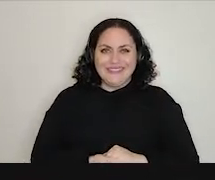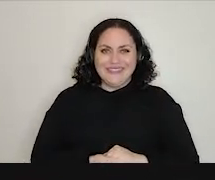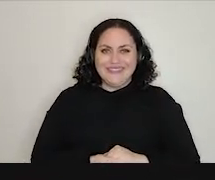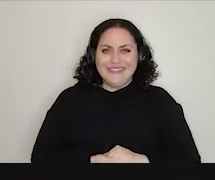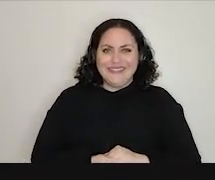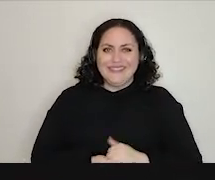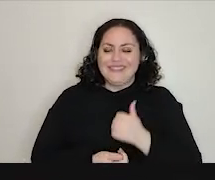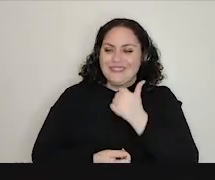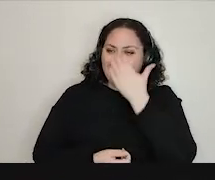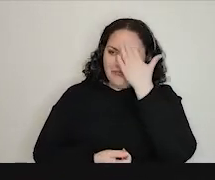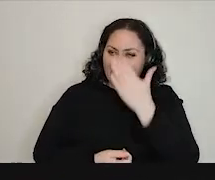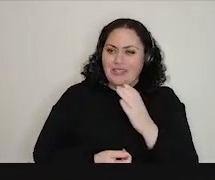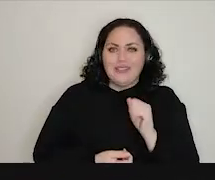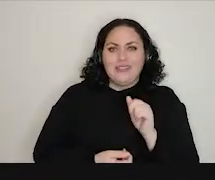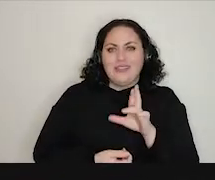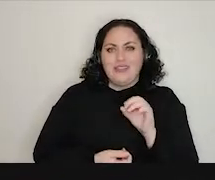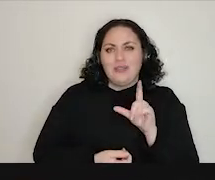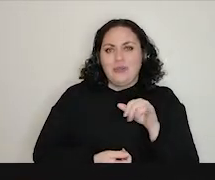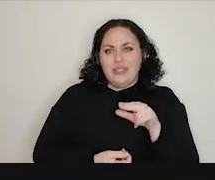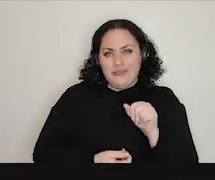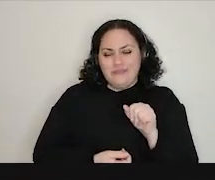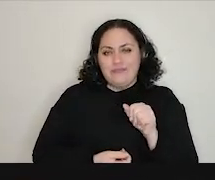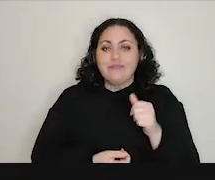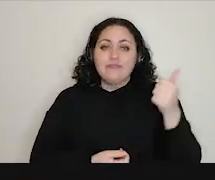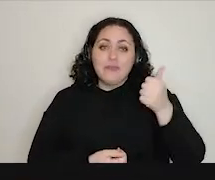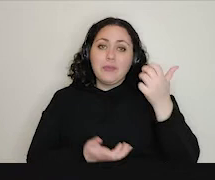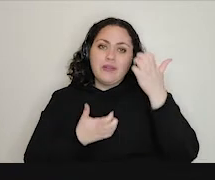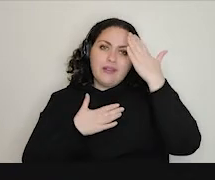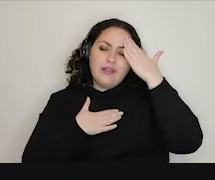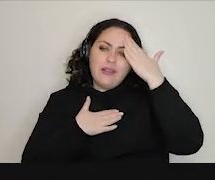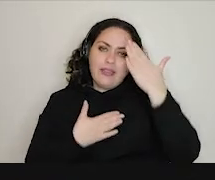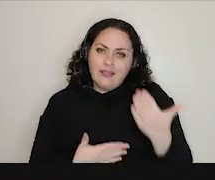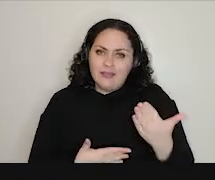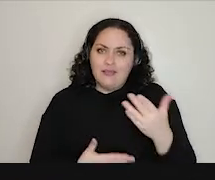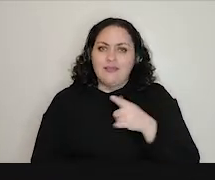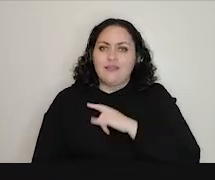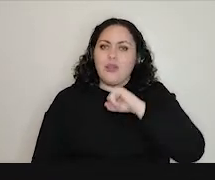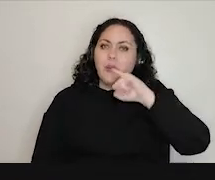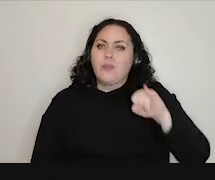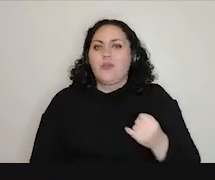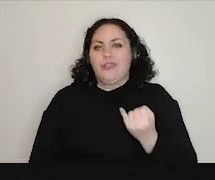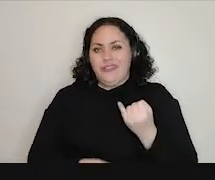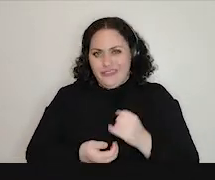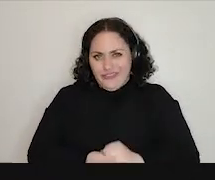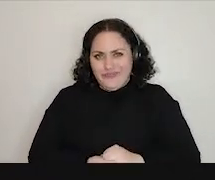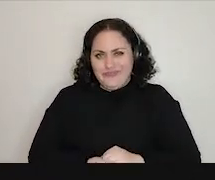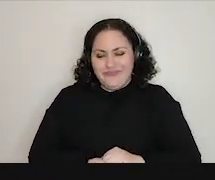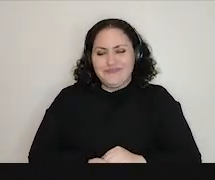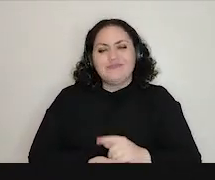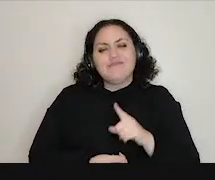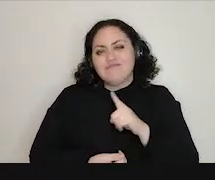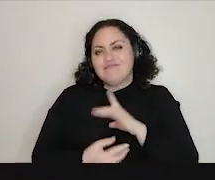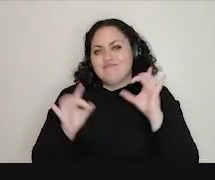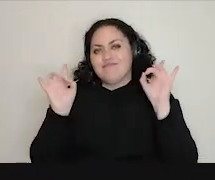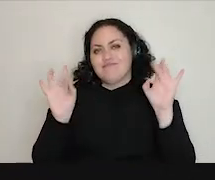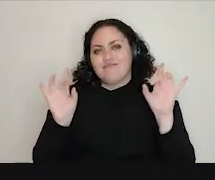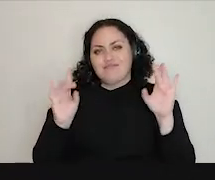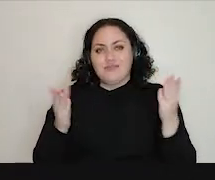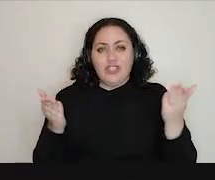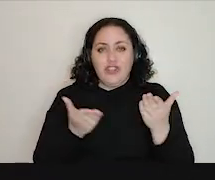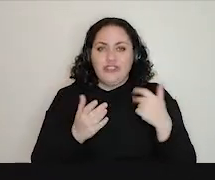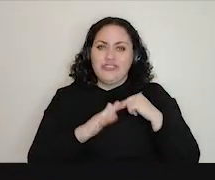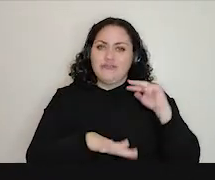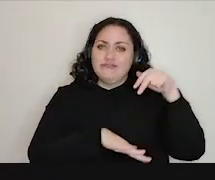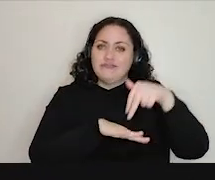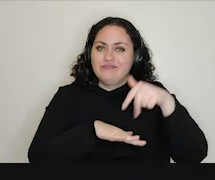certo, Carolina. Inicialmente, eu gostaria de agradecer a oportunidade, né? É muito especial poder estar aqui no